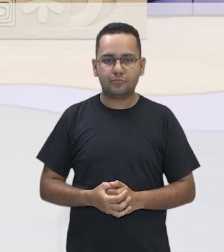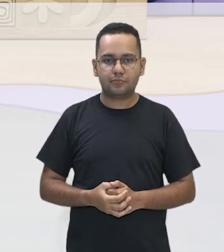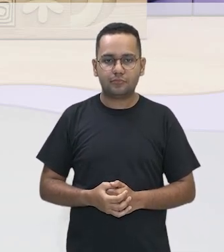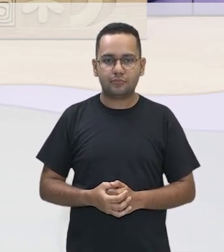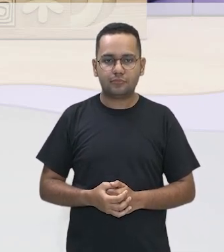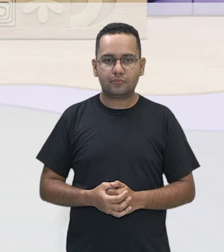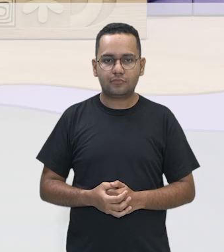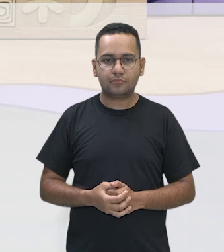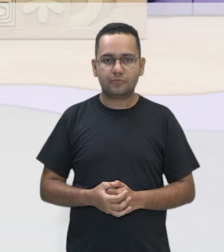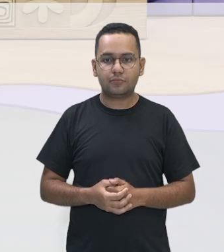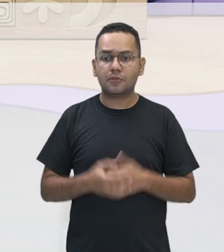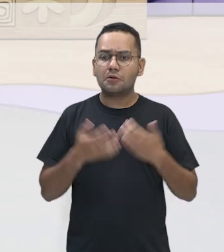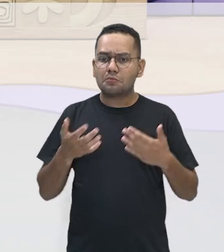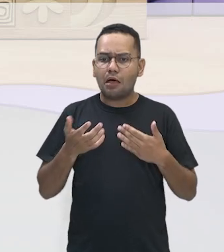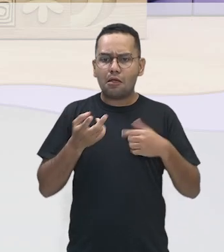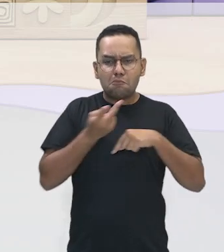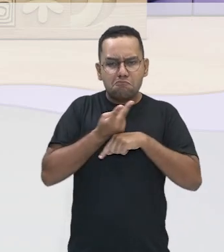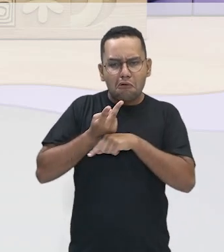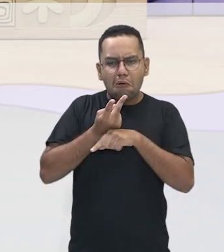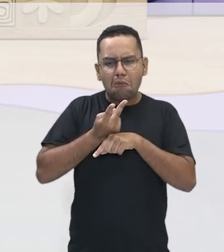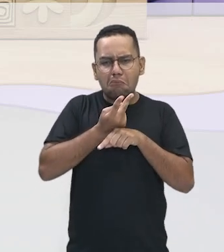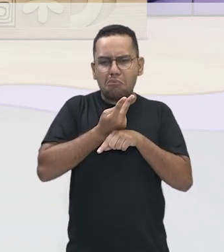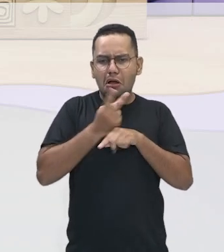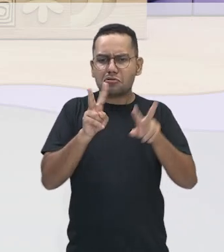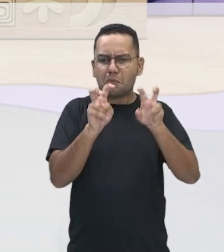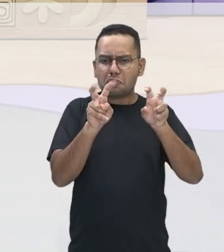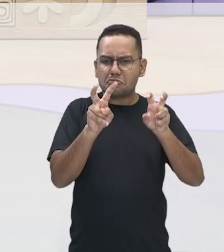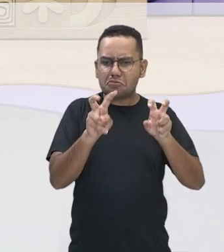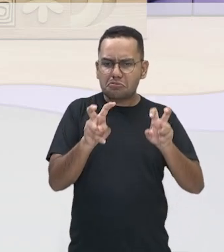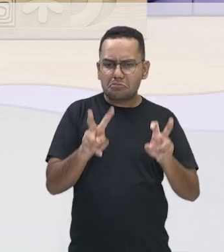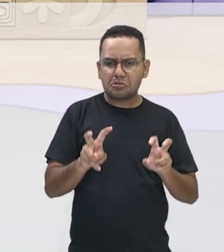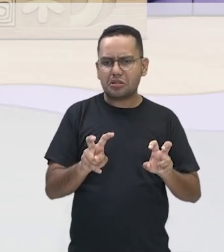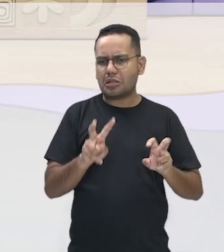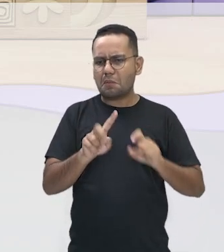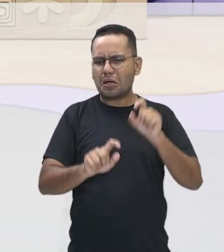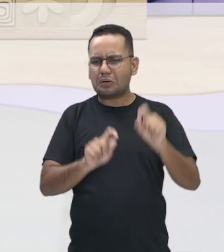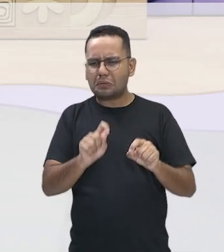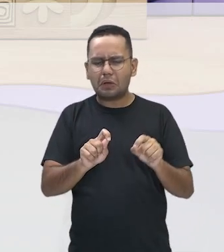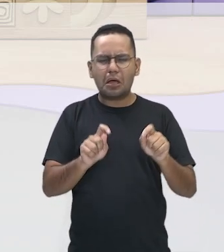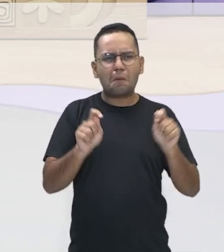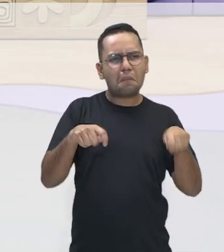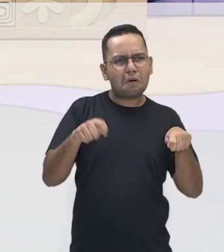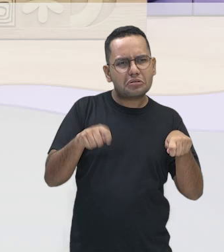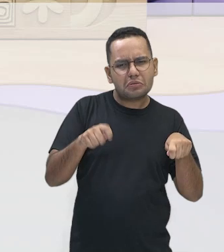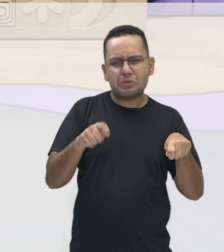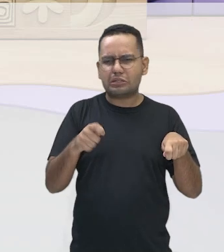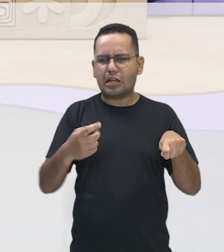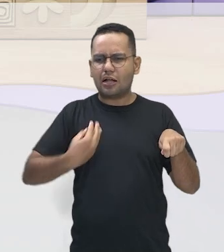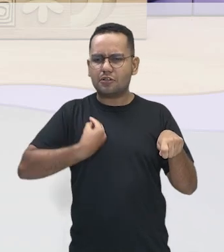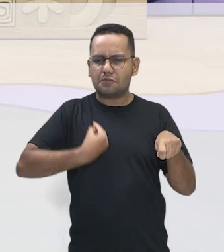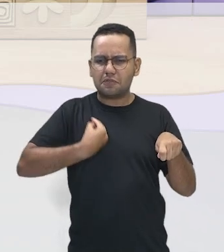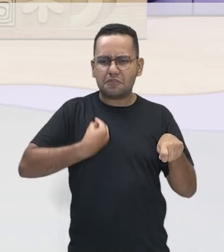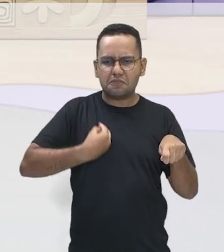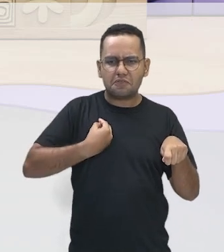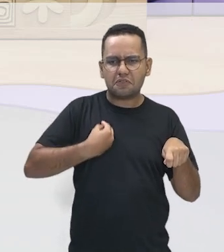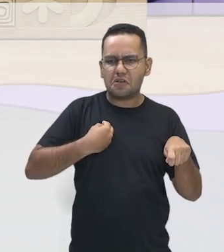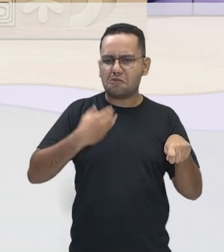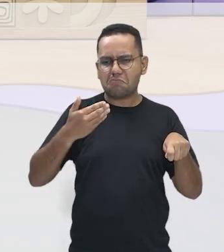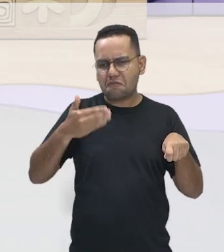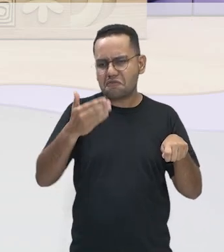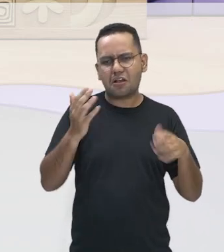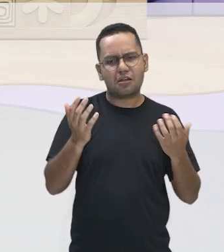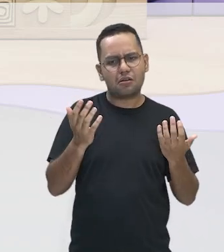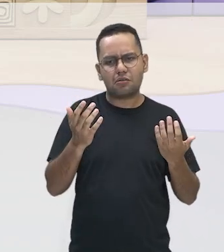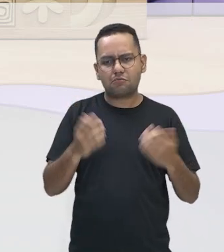razões últimas da vida, pelo que vale a pena morrer e viver, é uma coisa que é um drama para o ser humano hoje. E aqui eu posso te